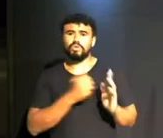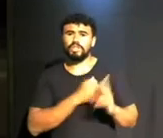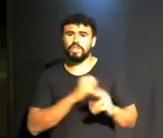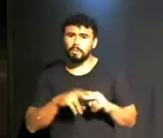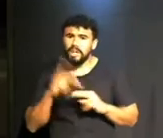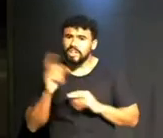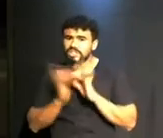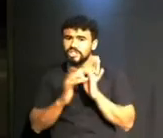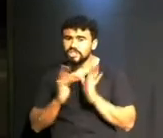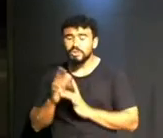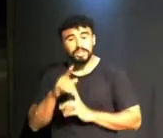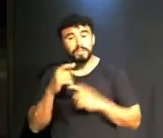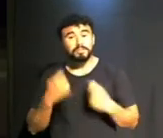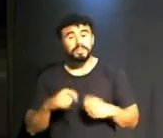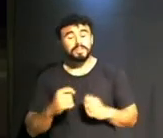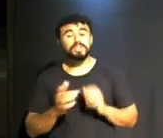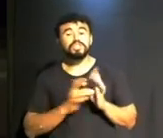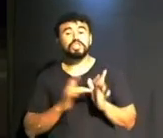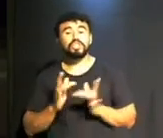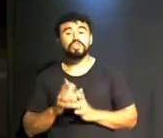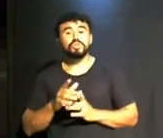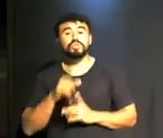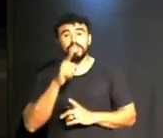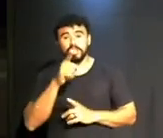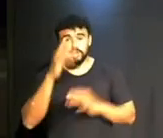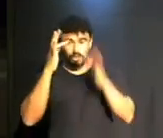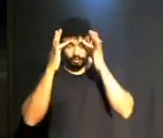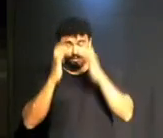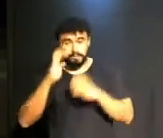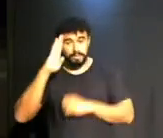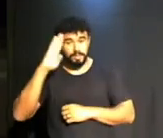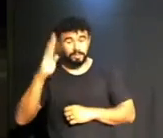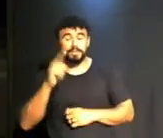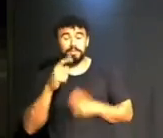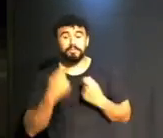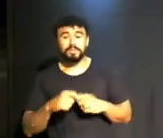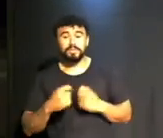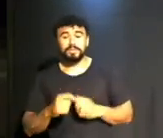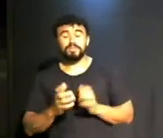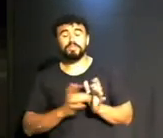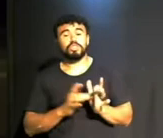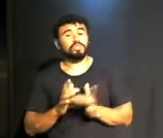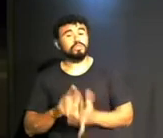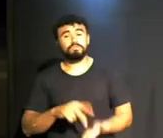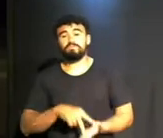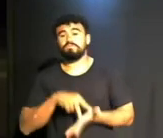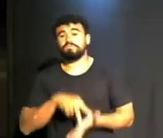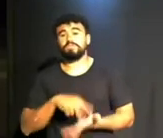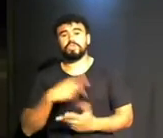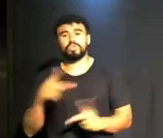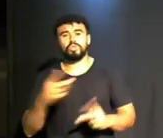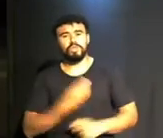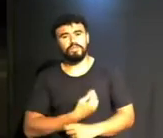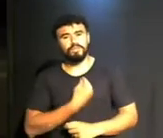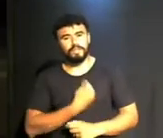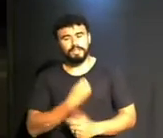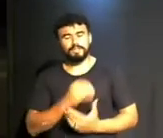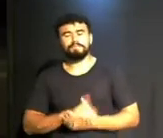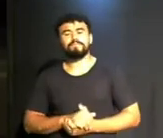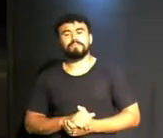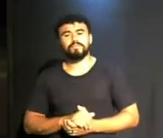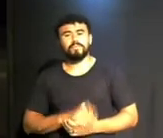Jesus você precisa ter Jesus como centro da sua fé você precisa ter Jesus como alicerce da sua vida